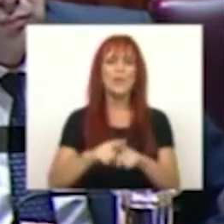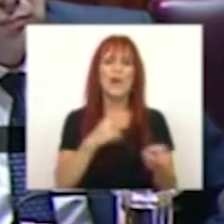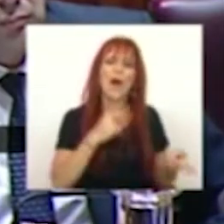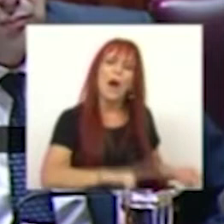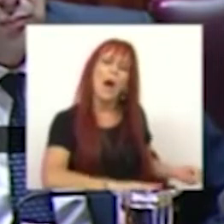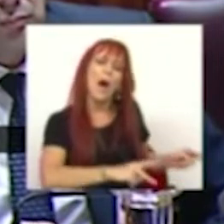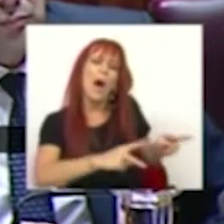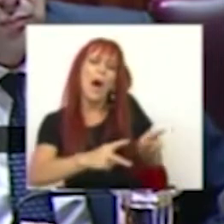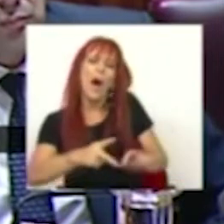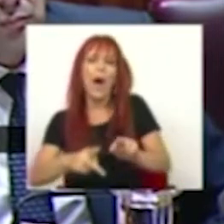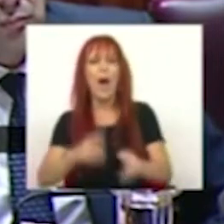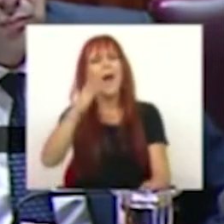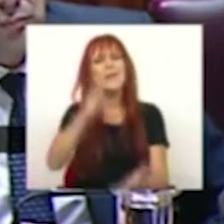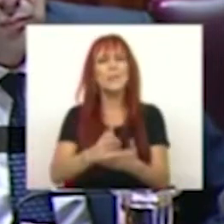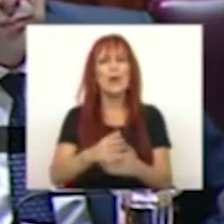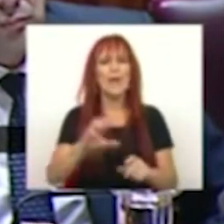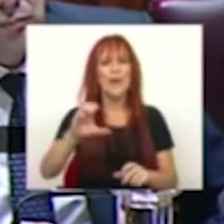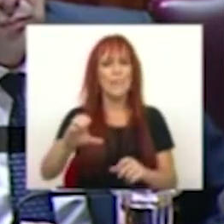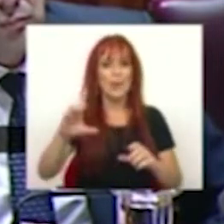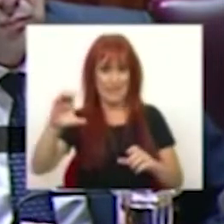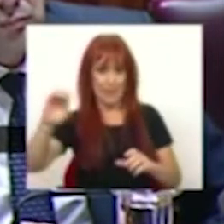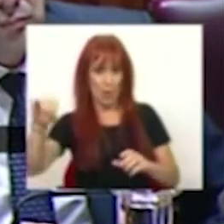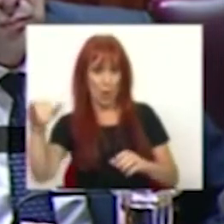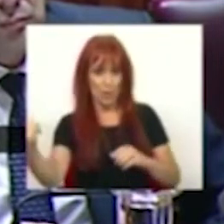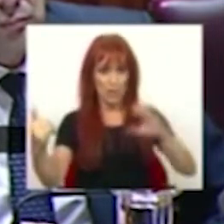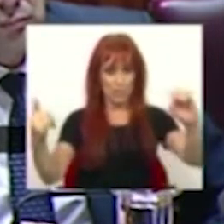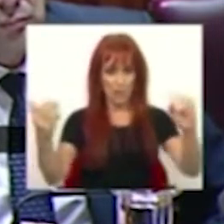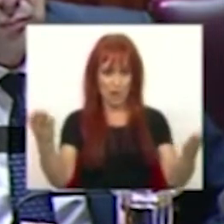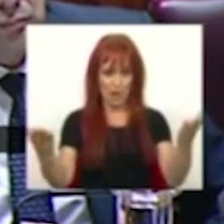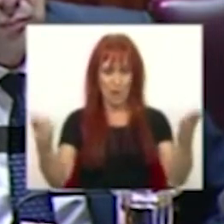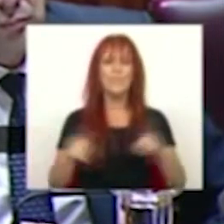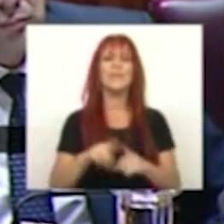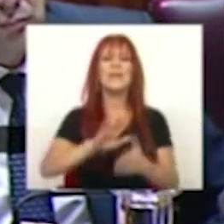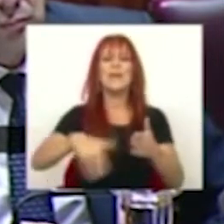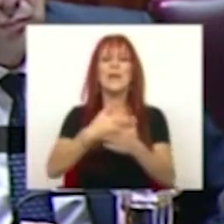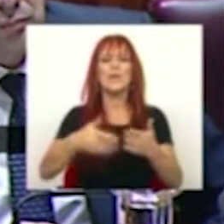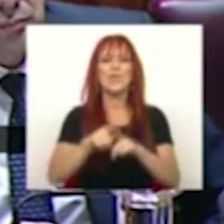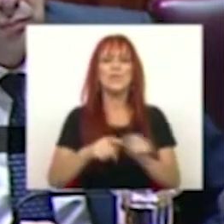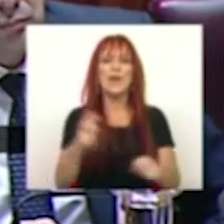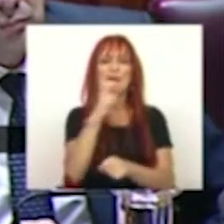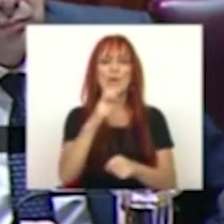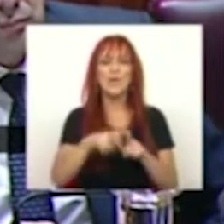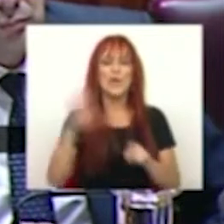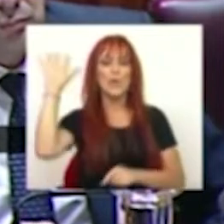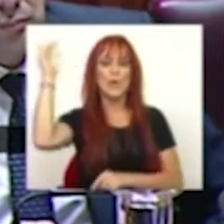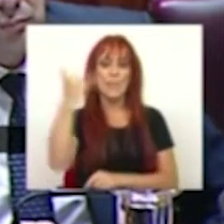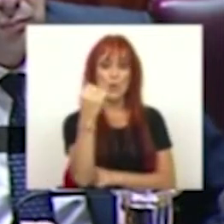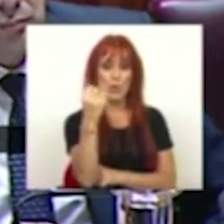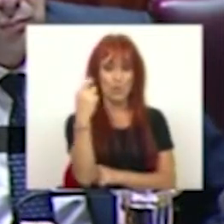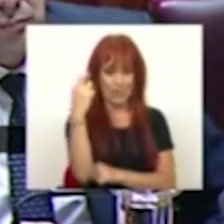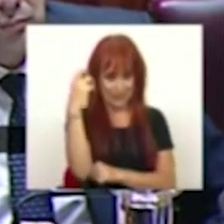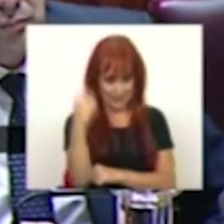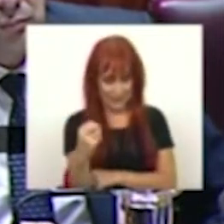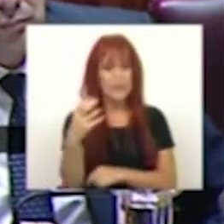transição da neutralidade carbónica. E no Plano Nacional para a Energia e o Clima para